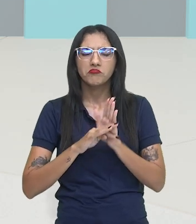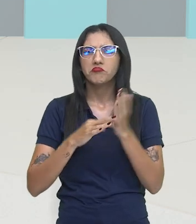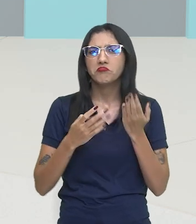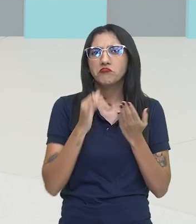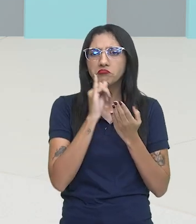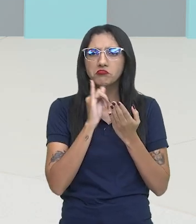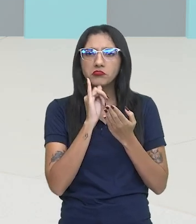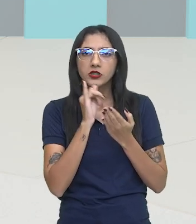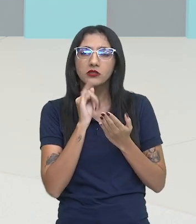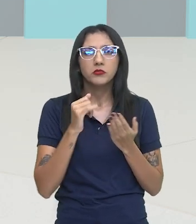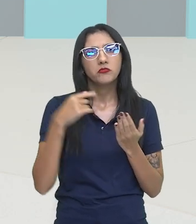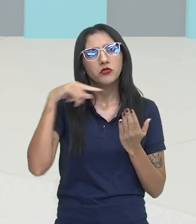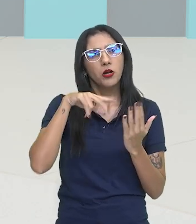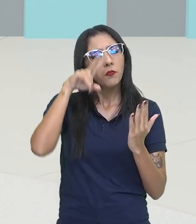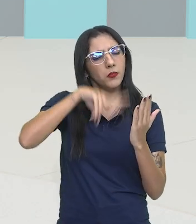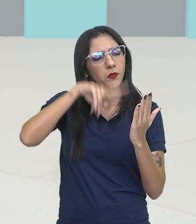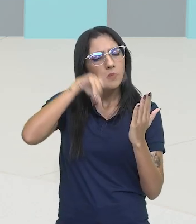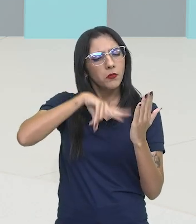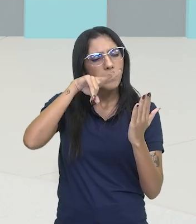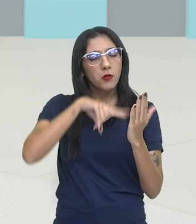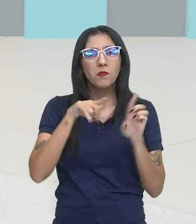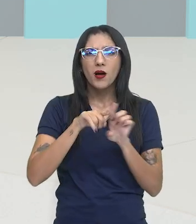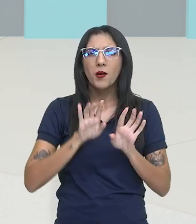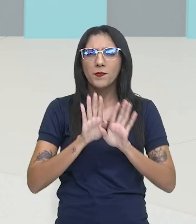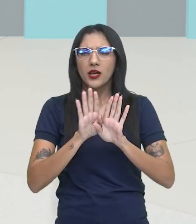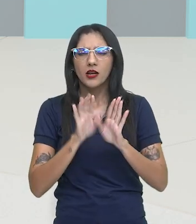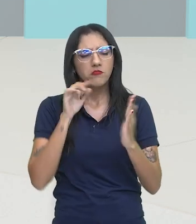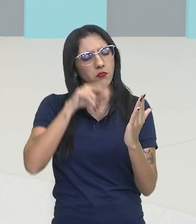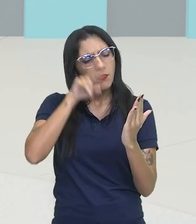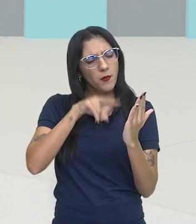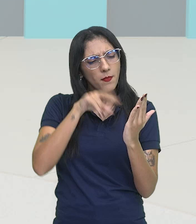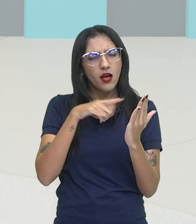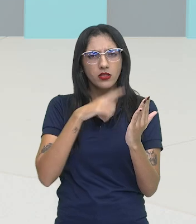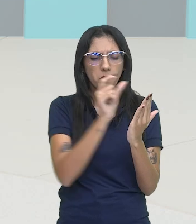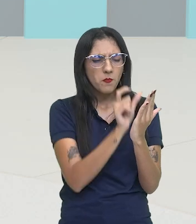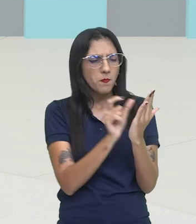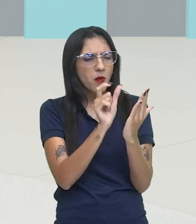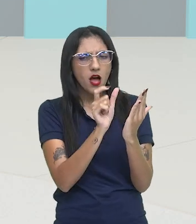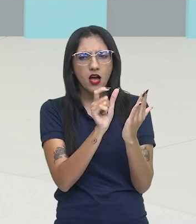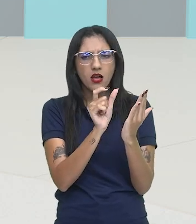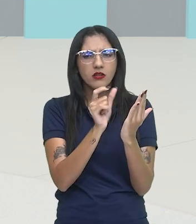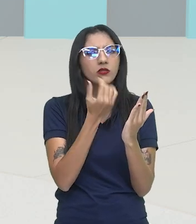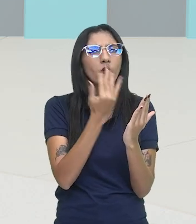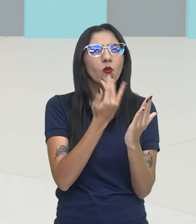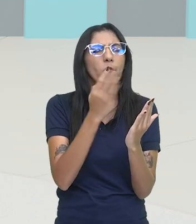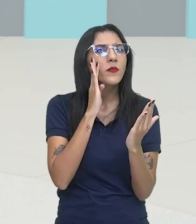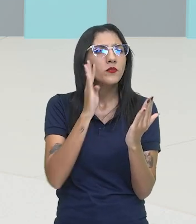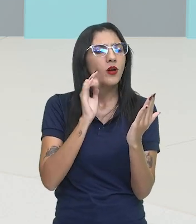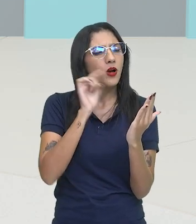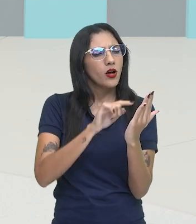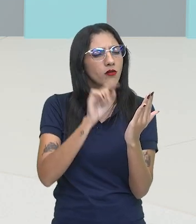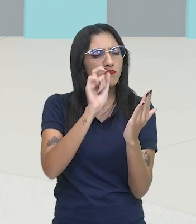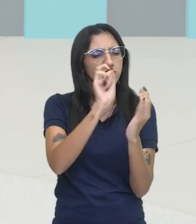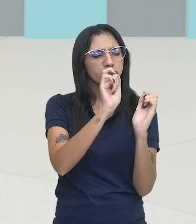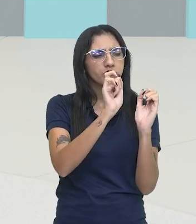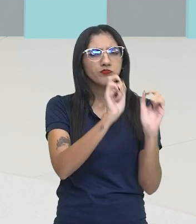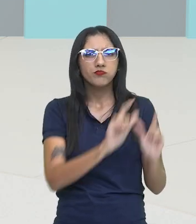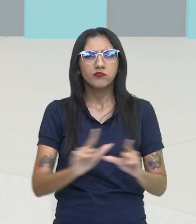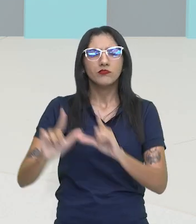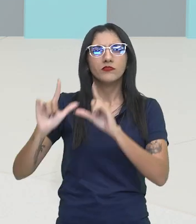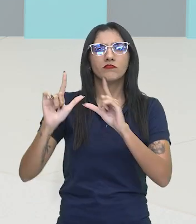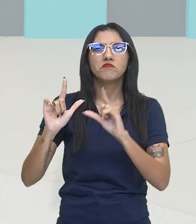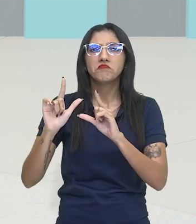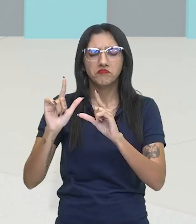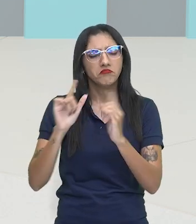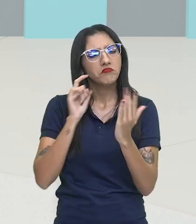leitura que você está fazendo ali, mas no meio da leitura existe uma palavra em destaque e aí você clica para saber o que tem